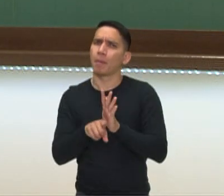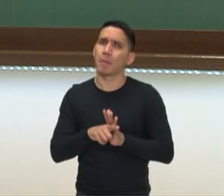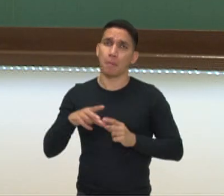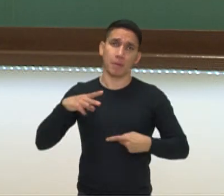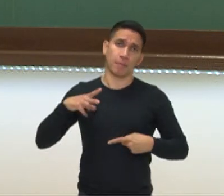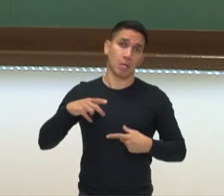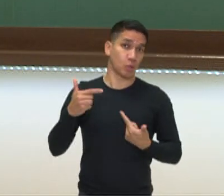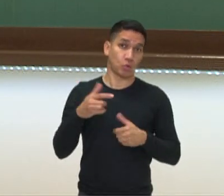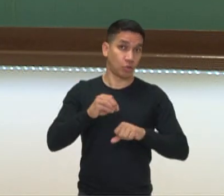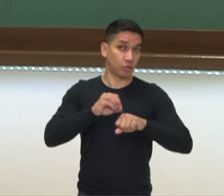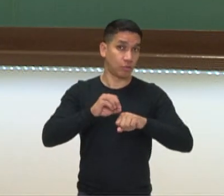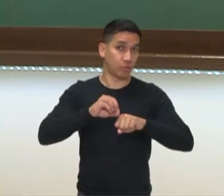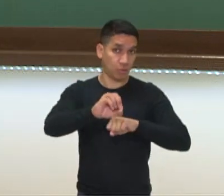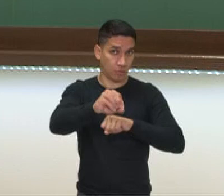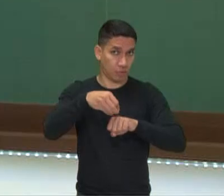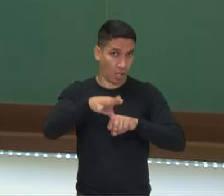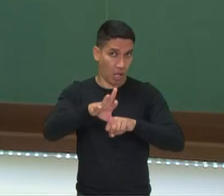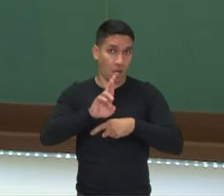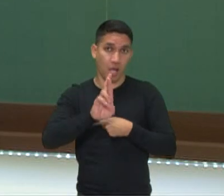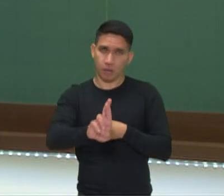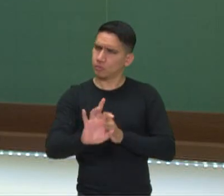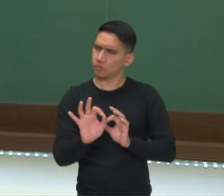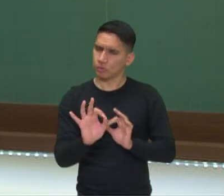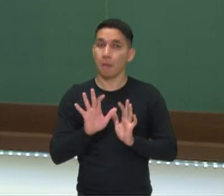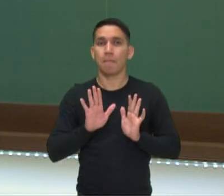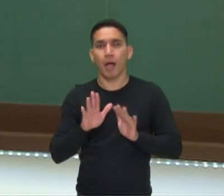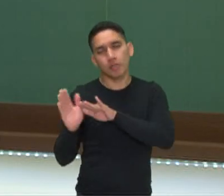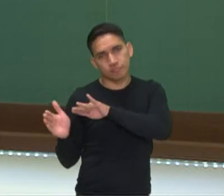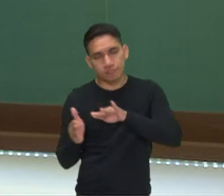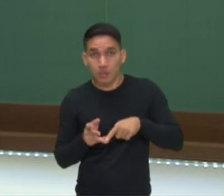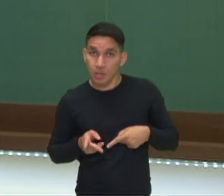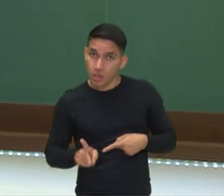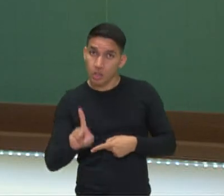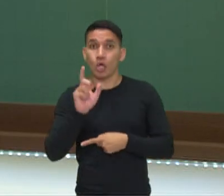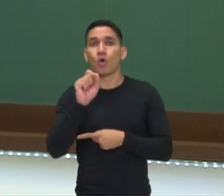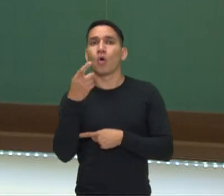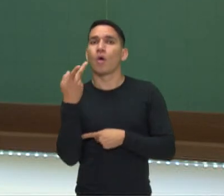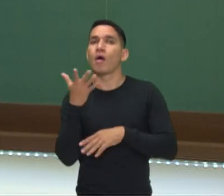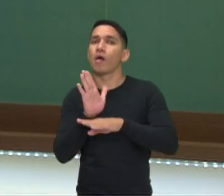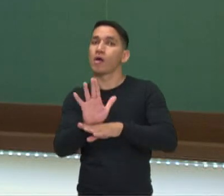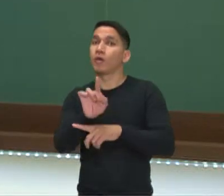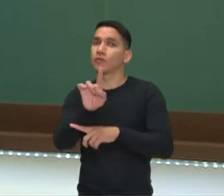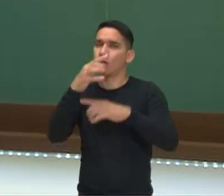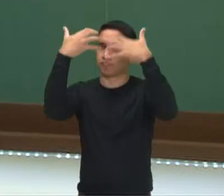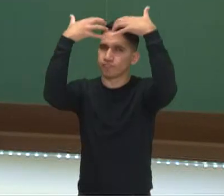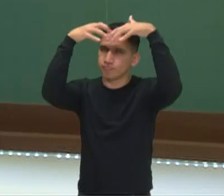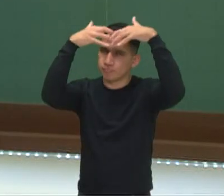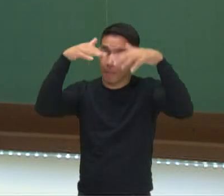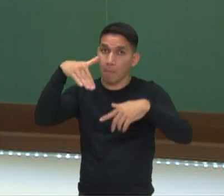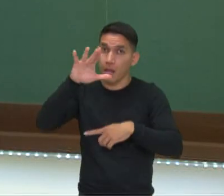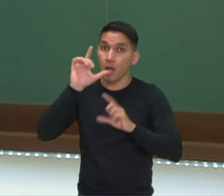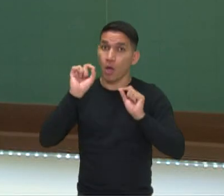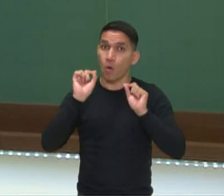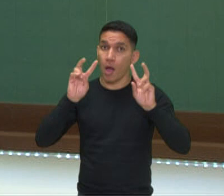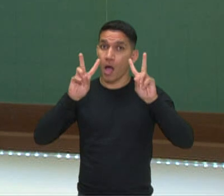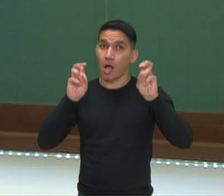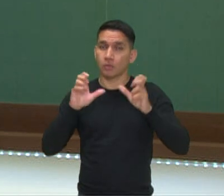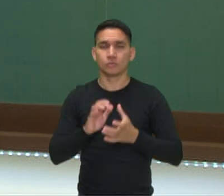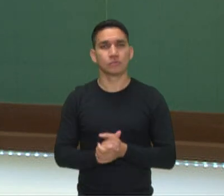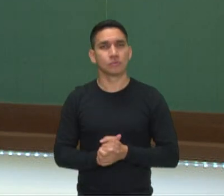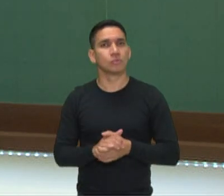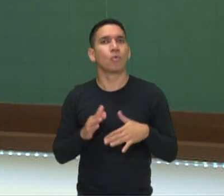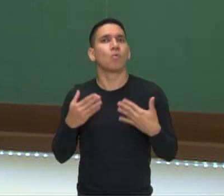a sugestão de resposta, mas eu quero seguir para que vocês pensem um pouco mais sobre a questão